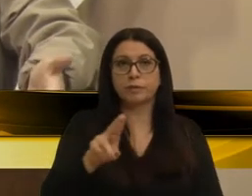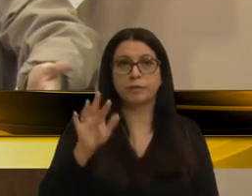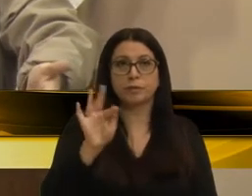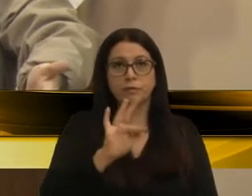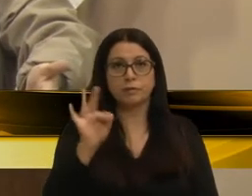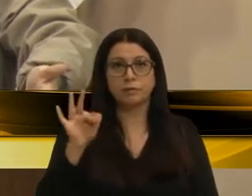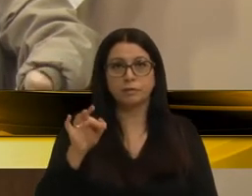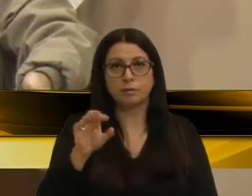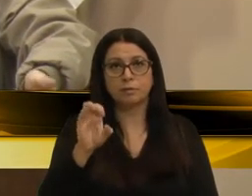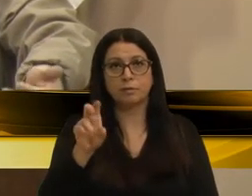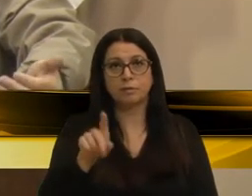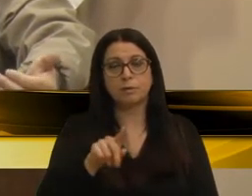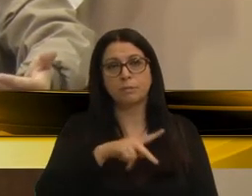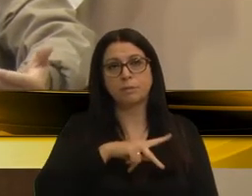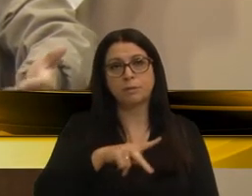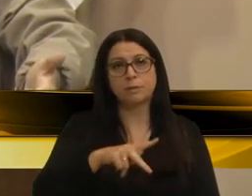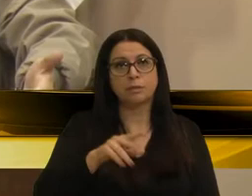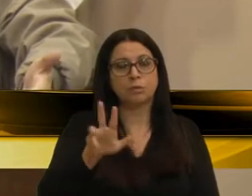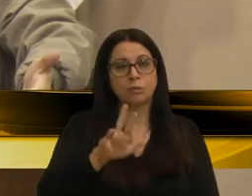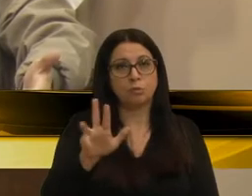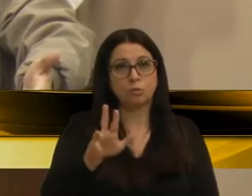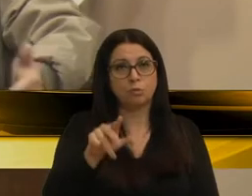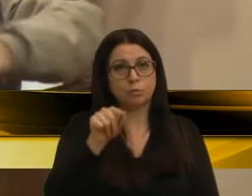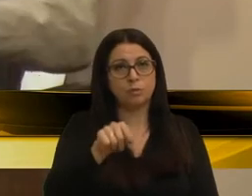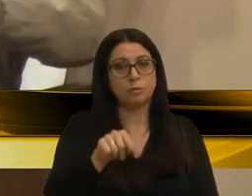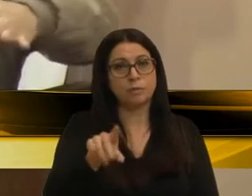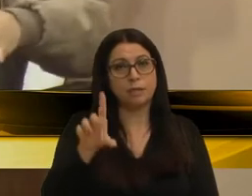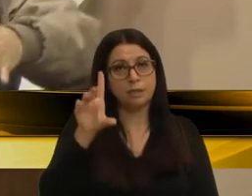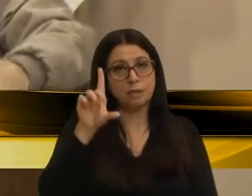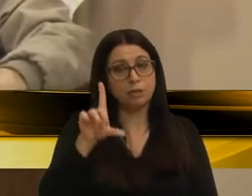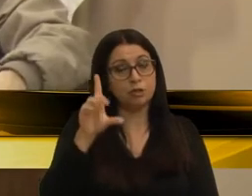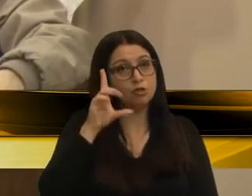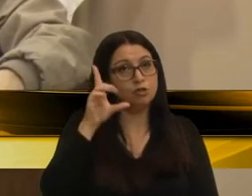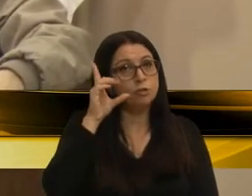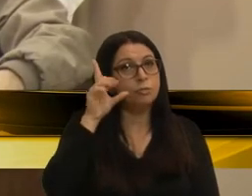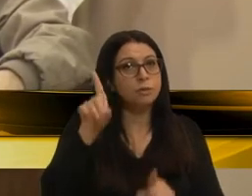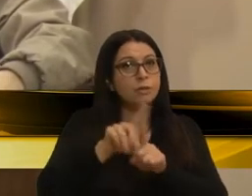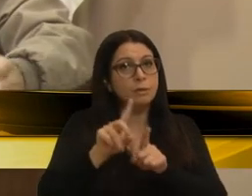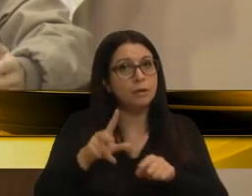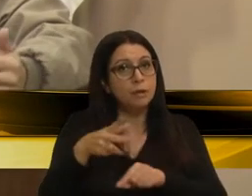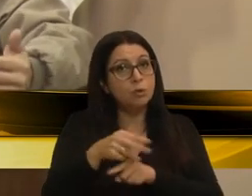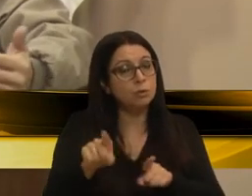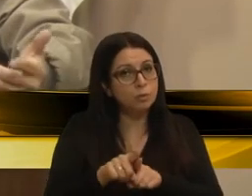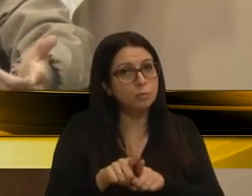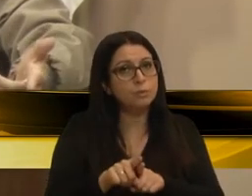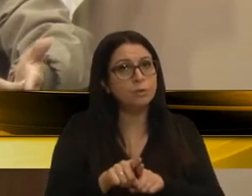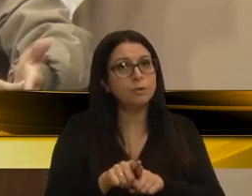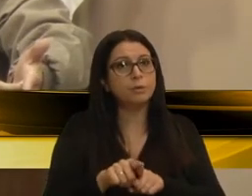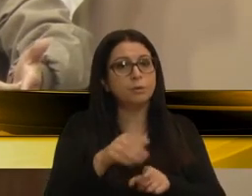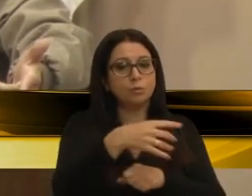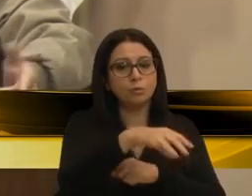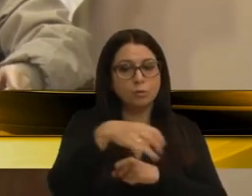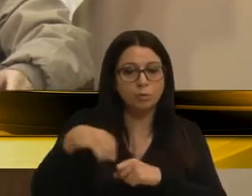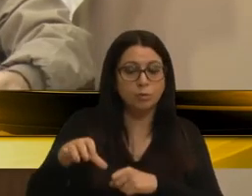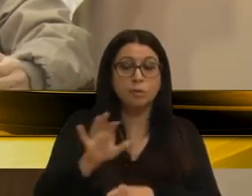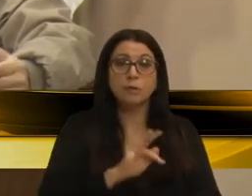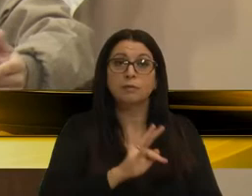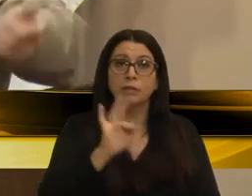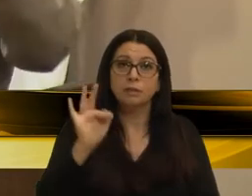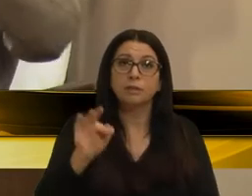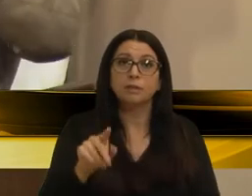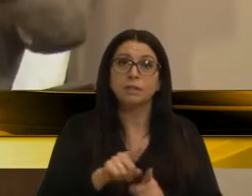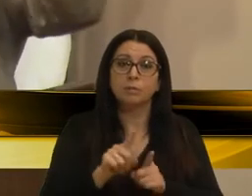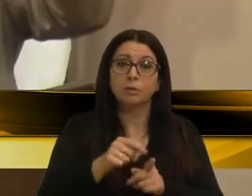do ex-presidente Lula e ali parte do governo Dilma, depois ela boicotou também, dos campos e núcleos das federais, e